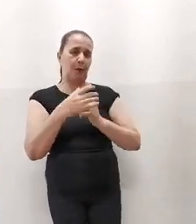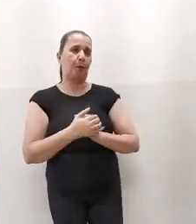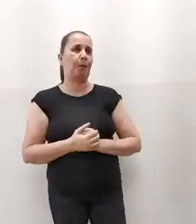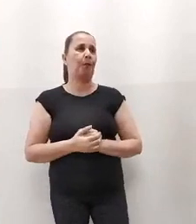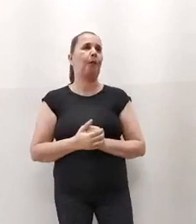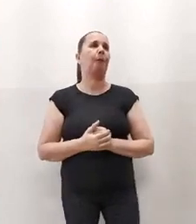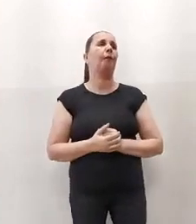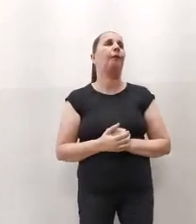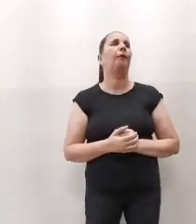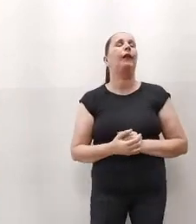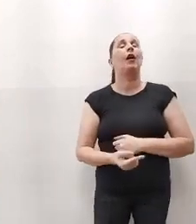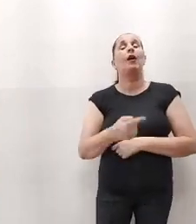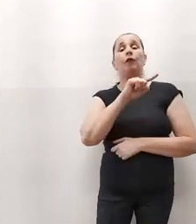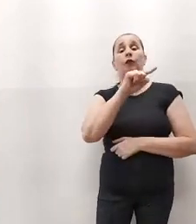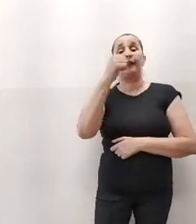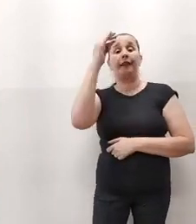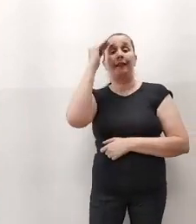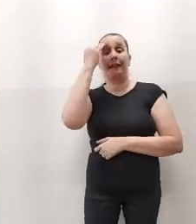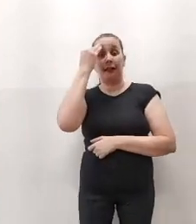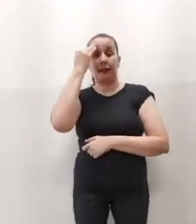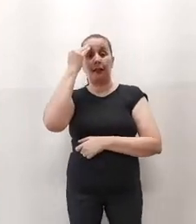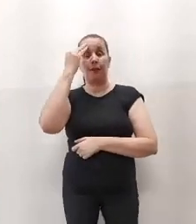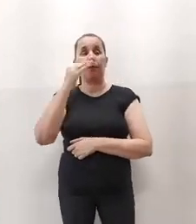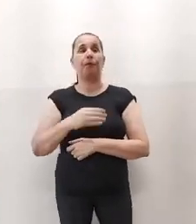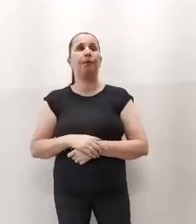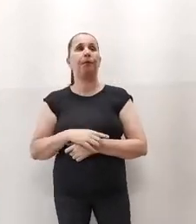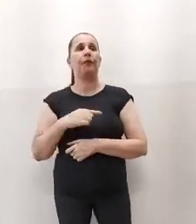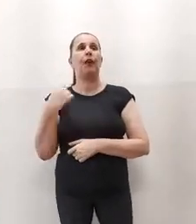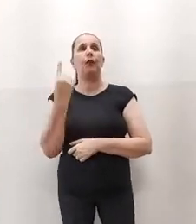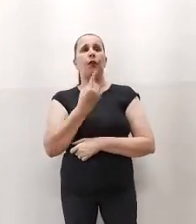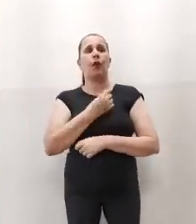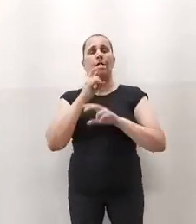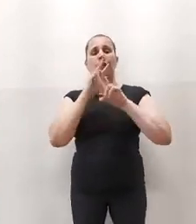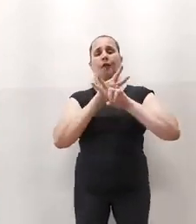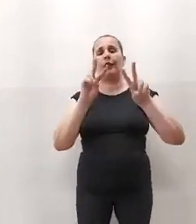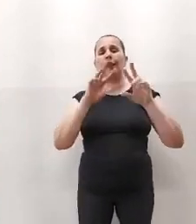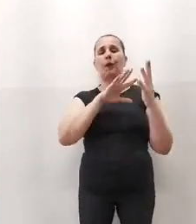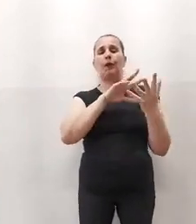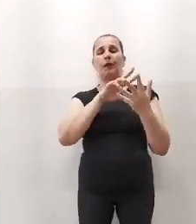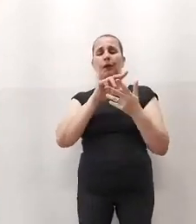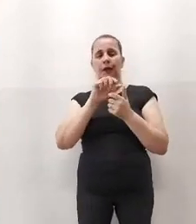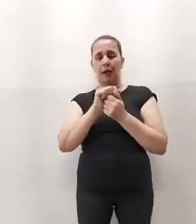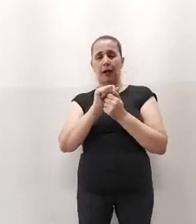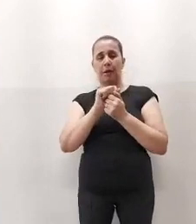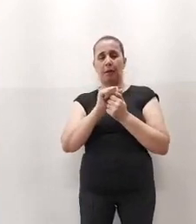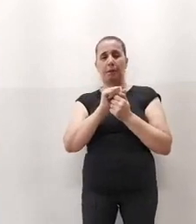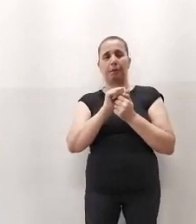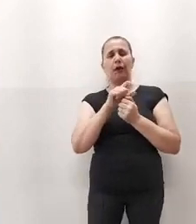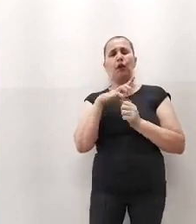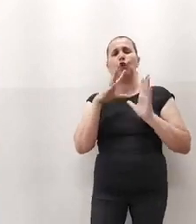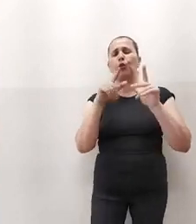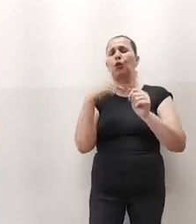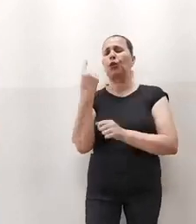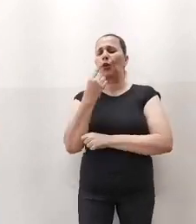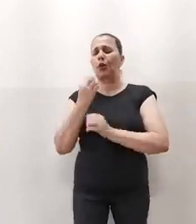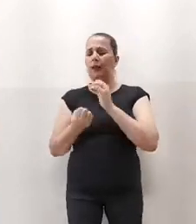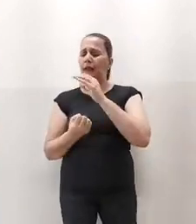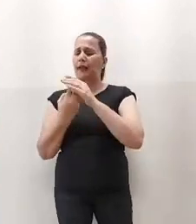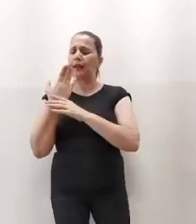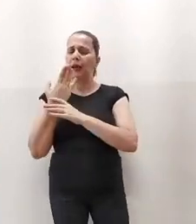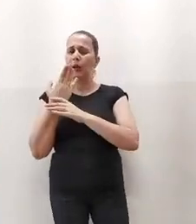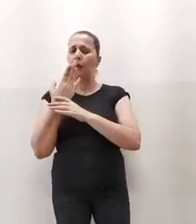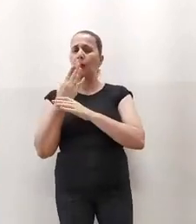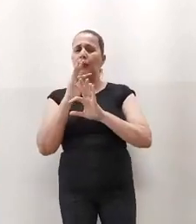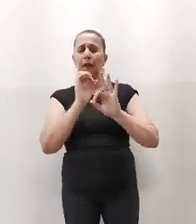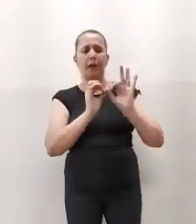Irmãos, você entende aqui, nossa visão terrena, daquilo que nós criamos,